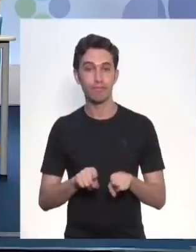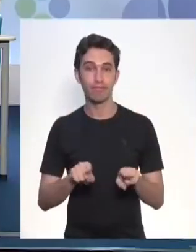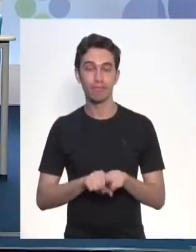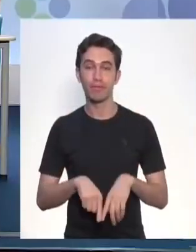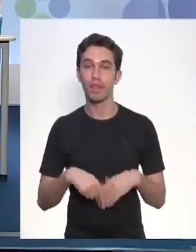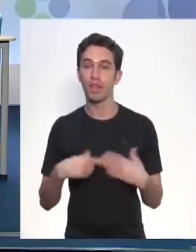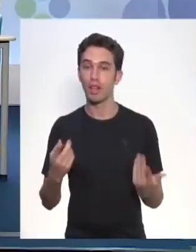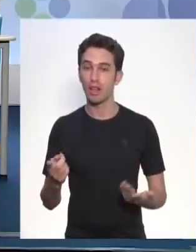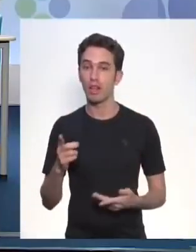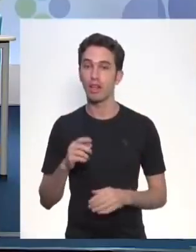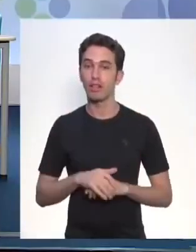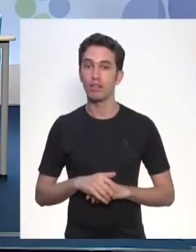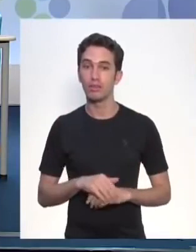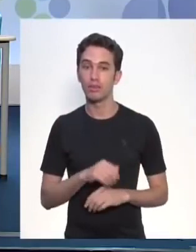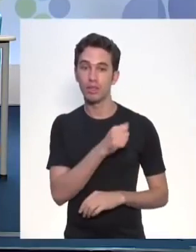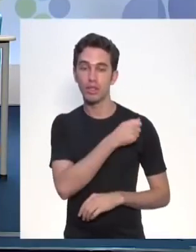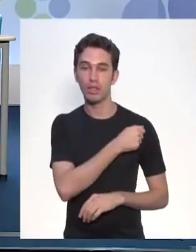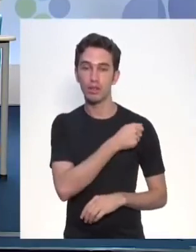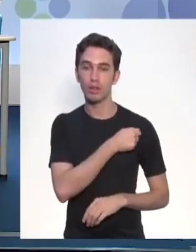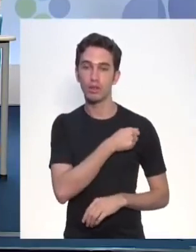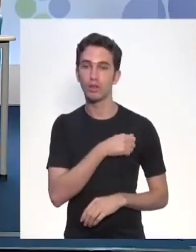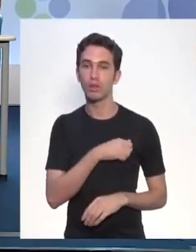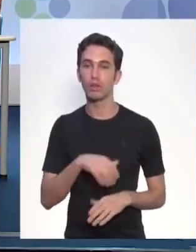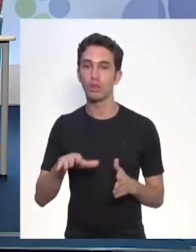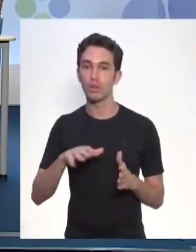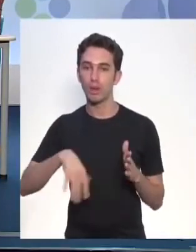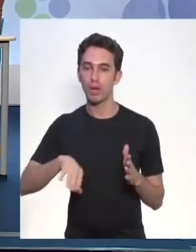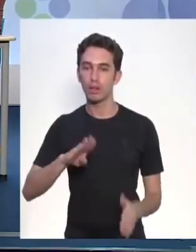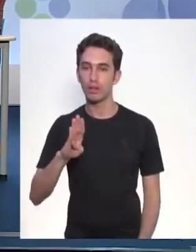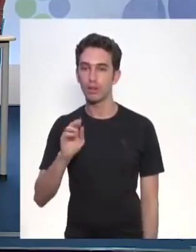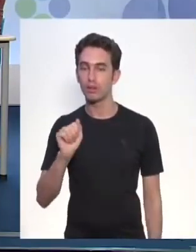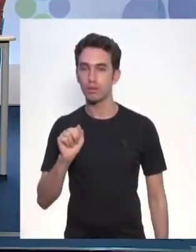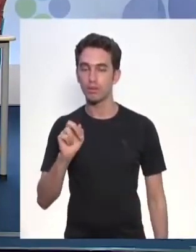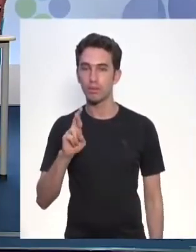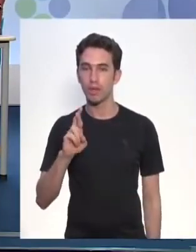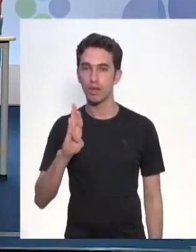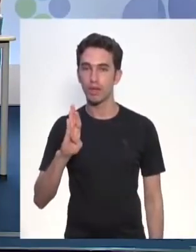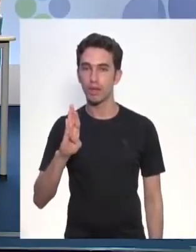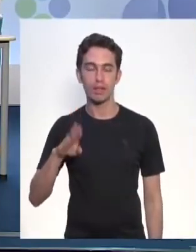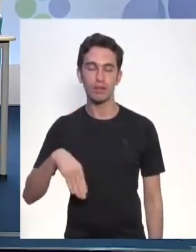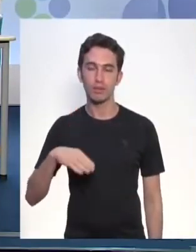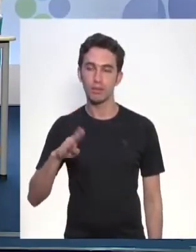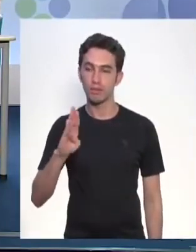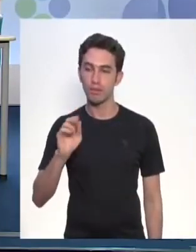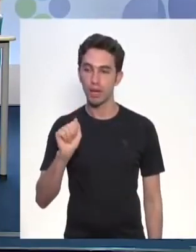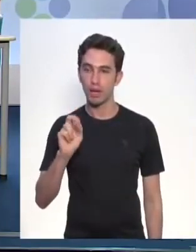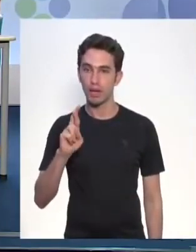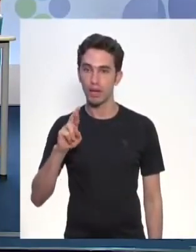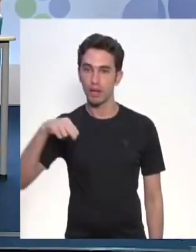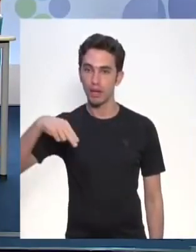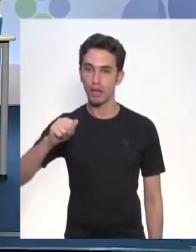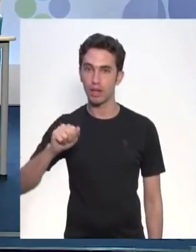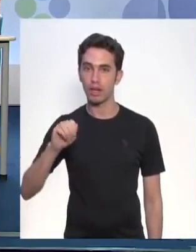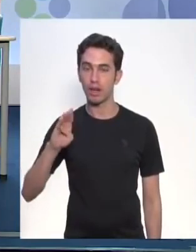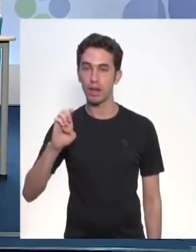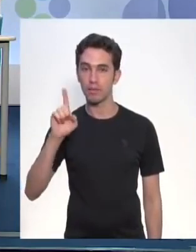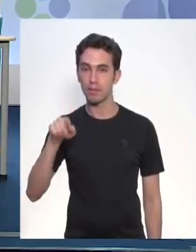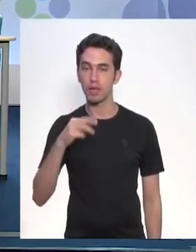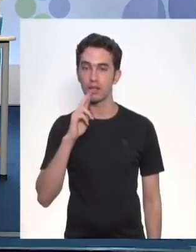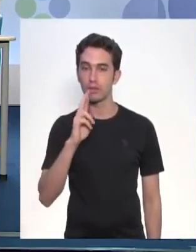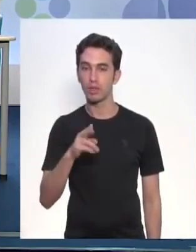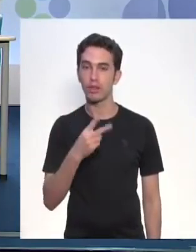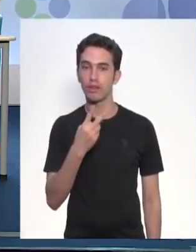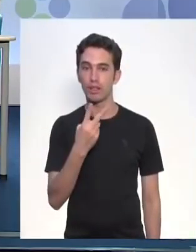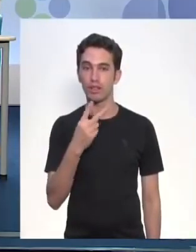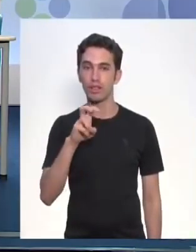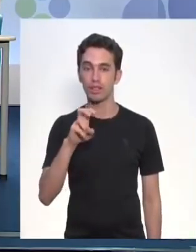os alunos do bairro dos Barnabés, né? Do 8º C, disseram que a resposta é 25 litros. Legal.